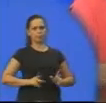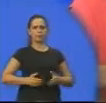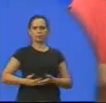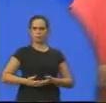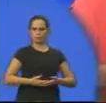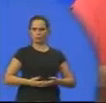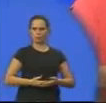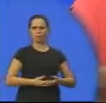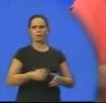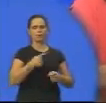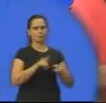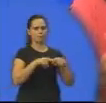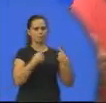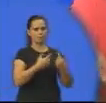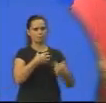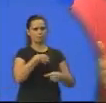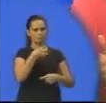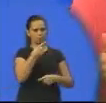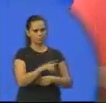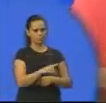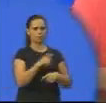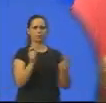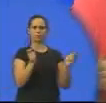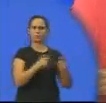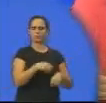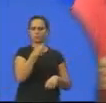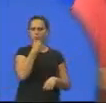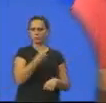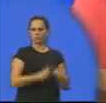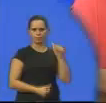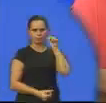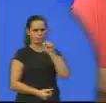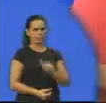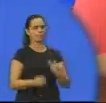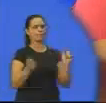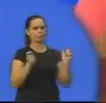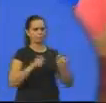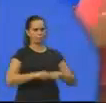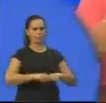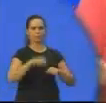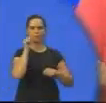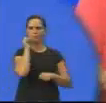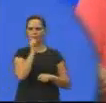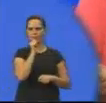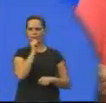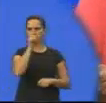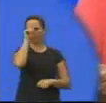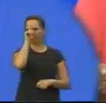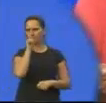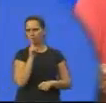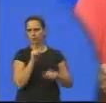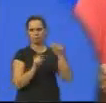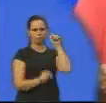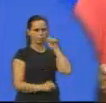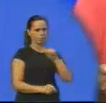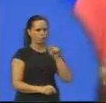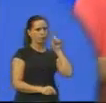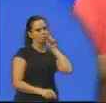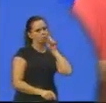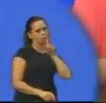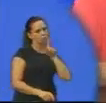pode ser que, neste caso, né, podem ser um menino, uma menina, um menino loiro e a